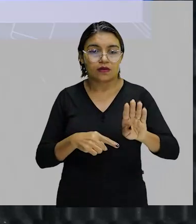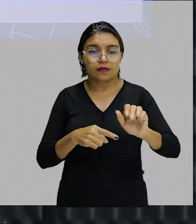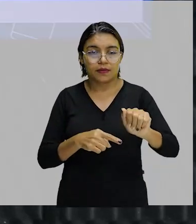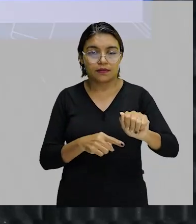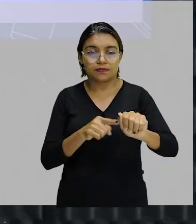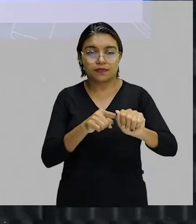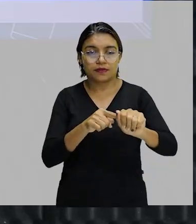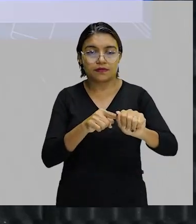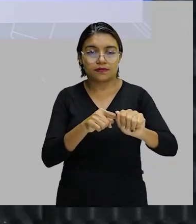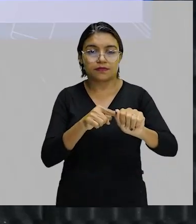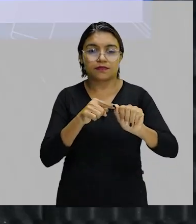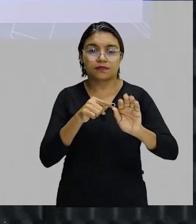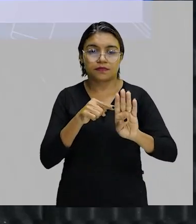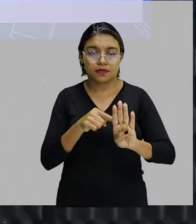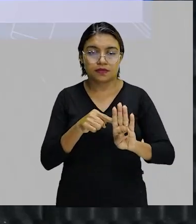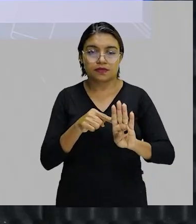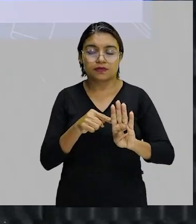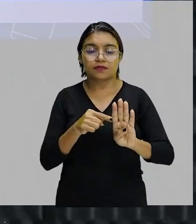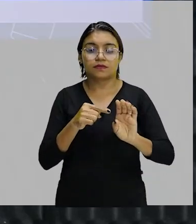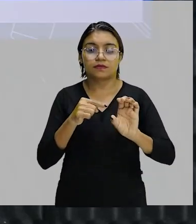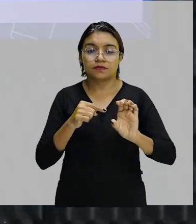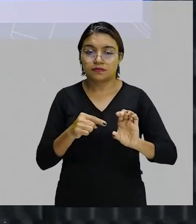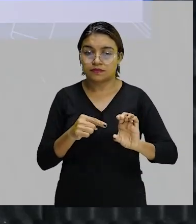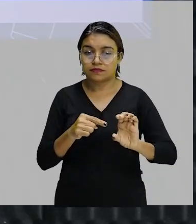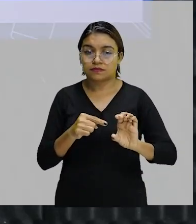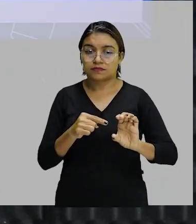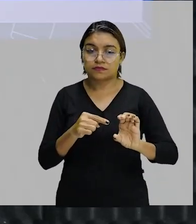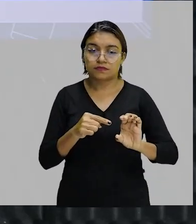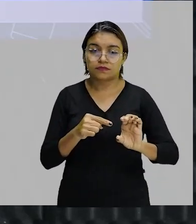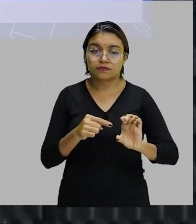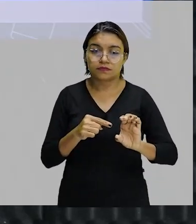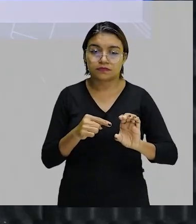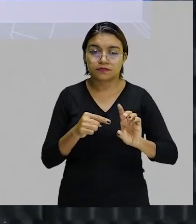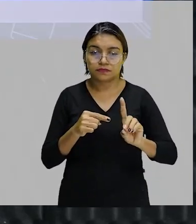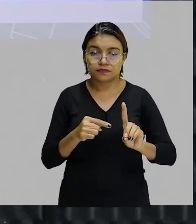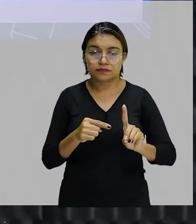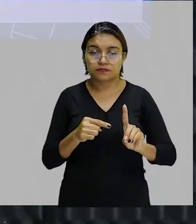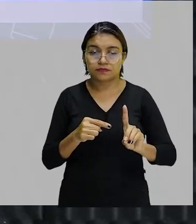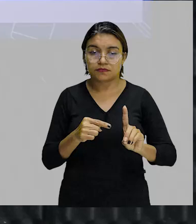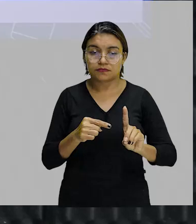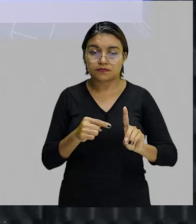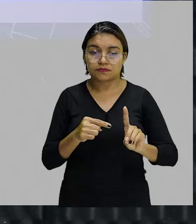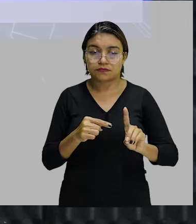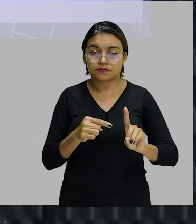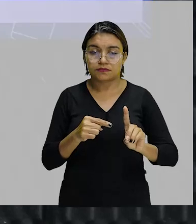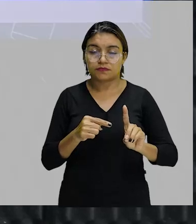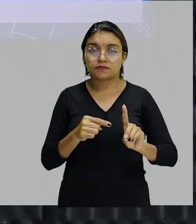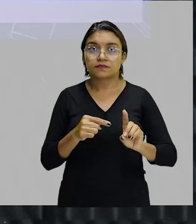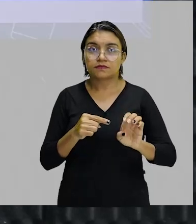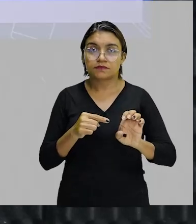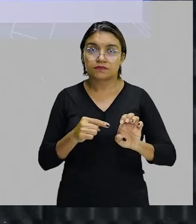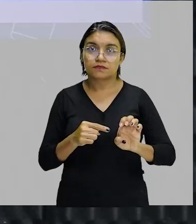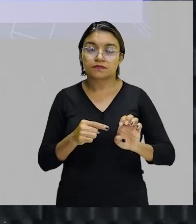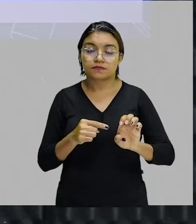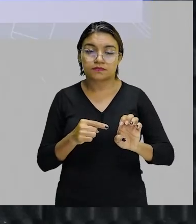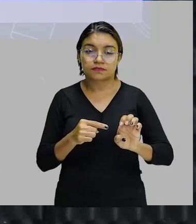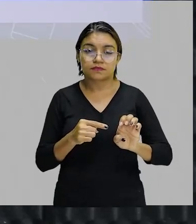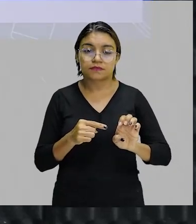B, menos 850, na letra C, 850, D, 750 e, por fim,